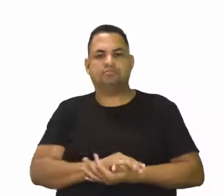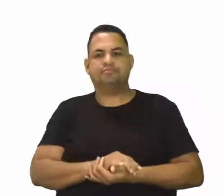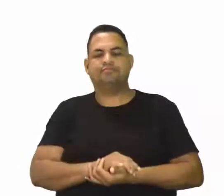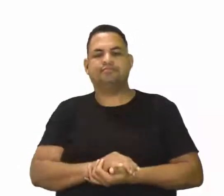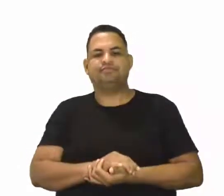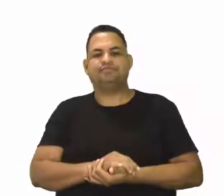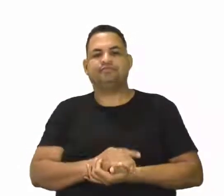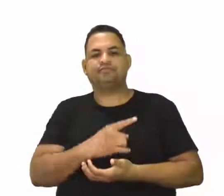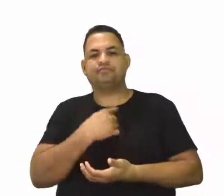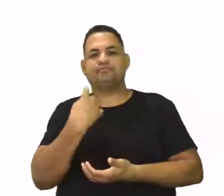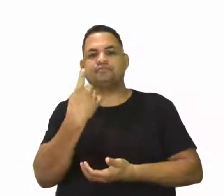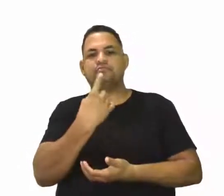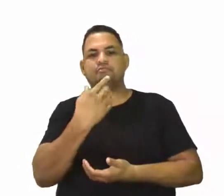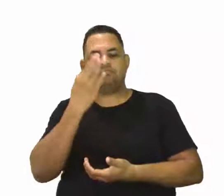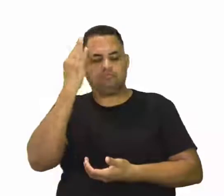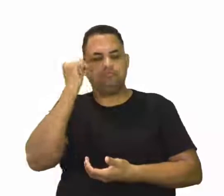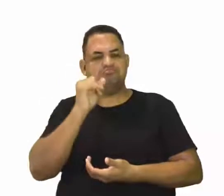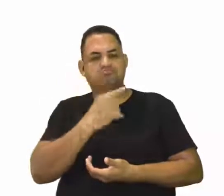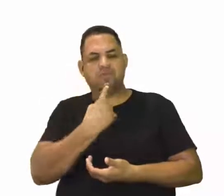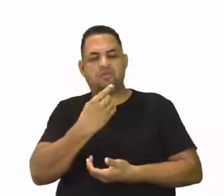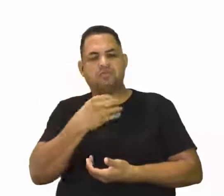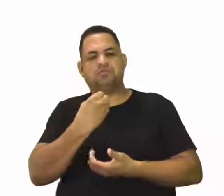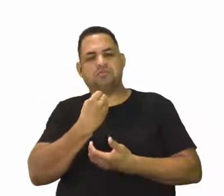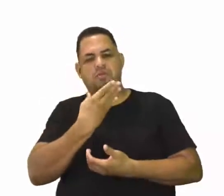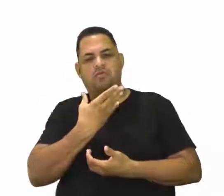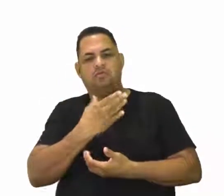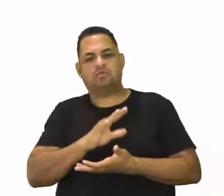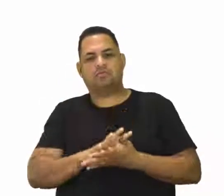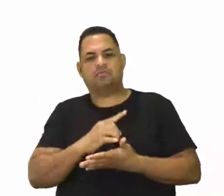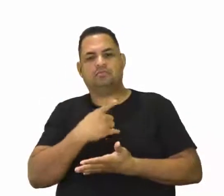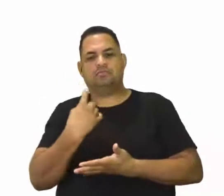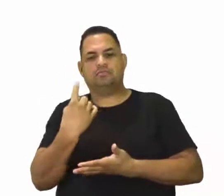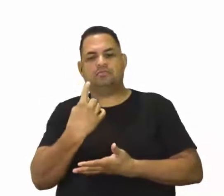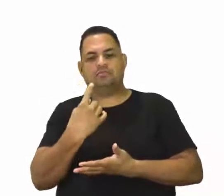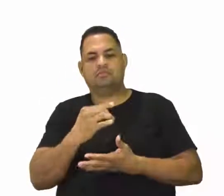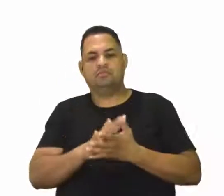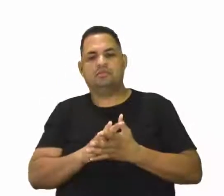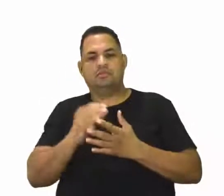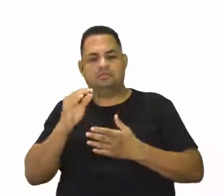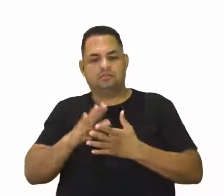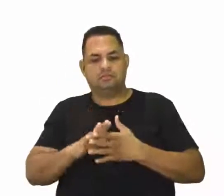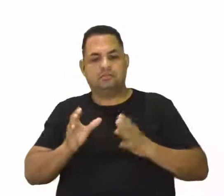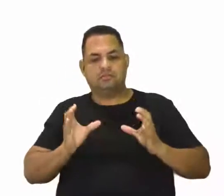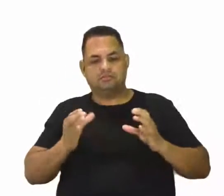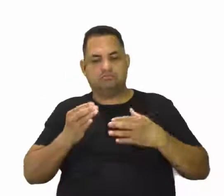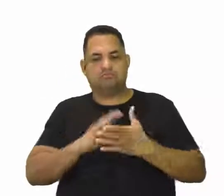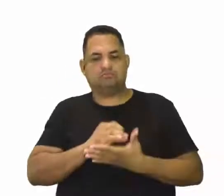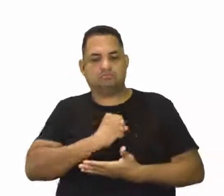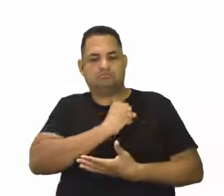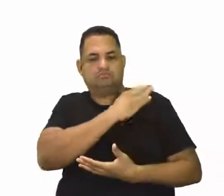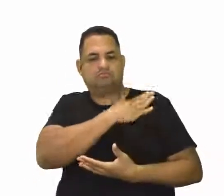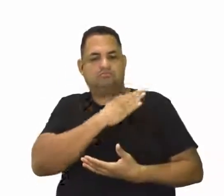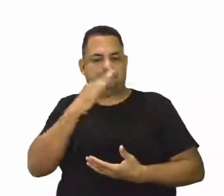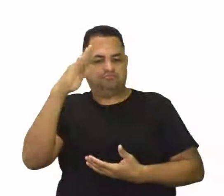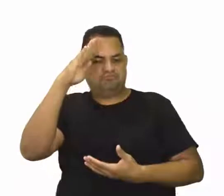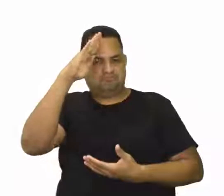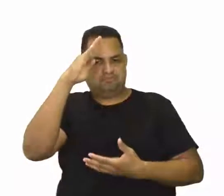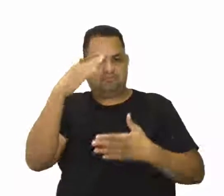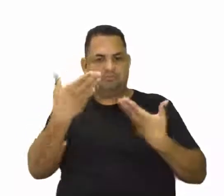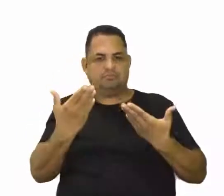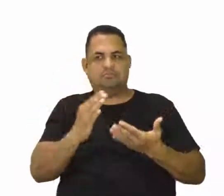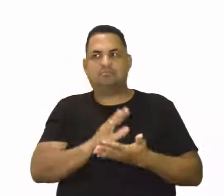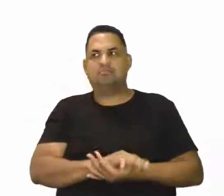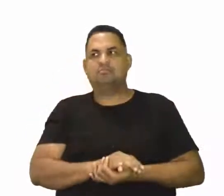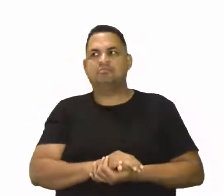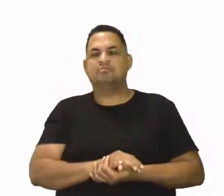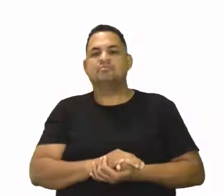e nós sabemos que eles são muito bons mas o nosso exército Brasil também é muito bom muito bem cada